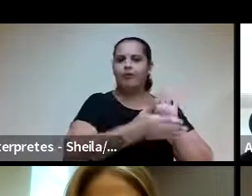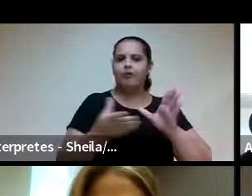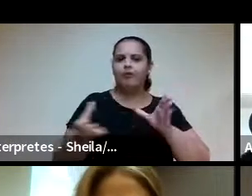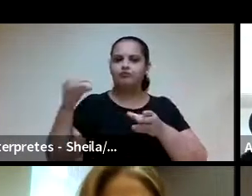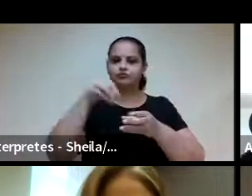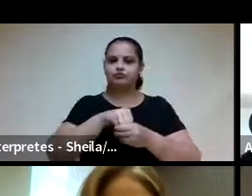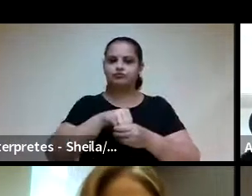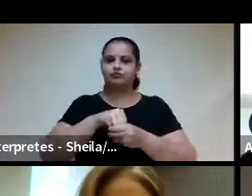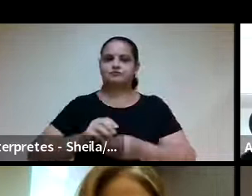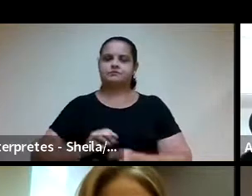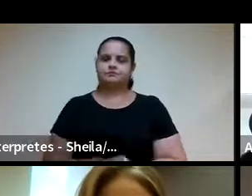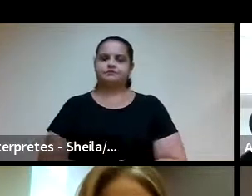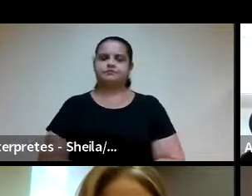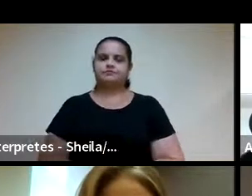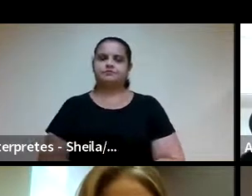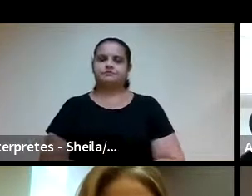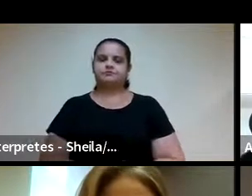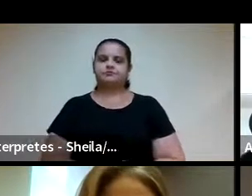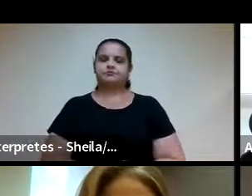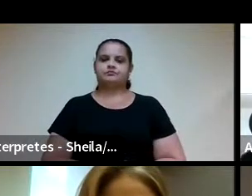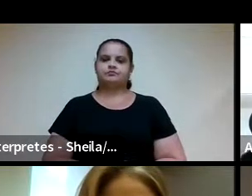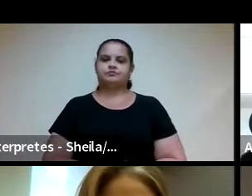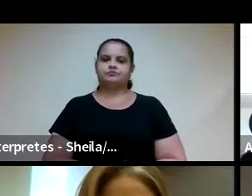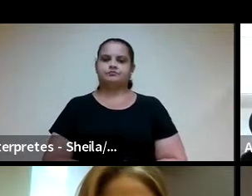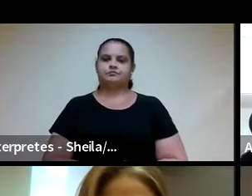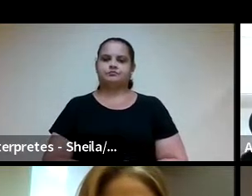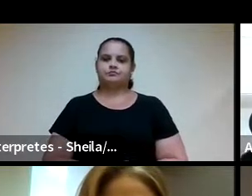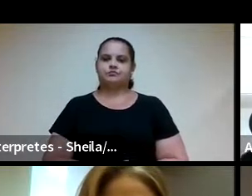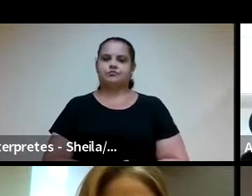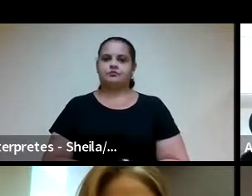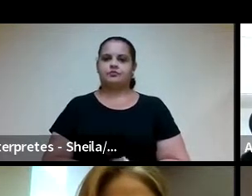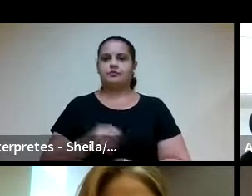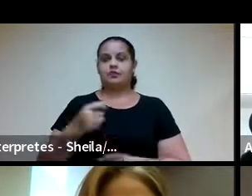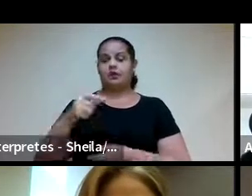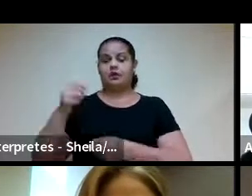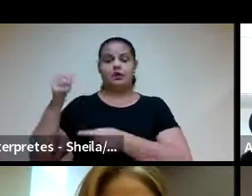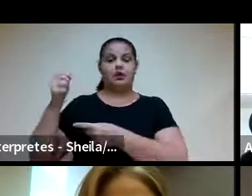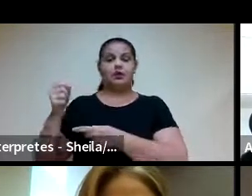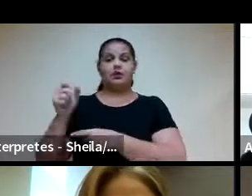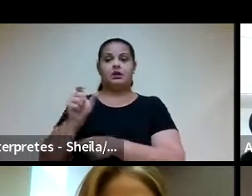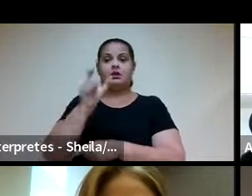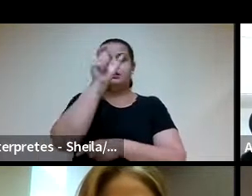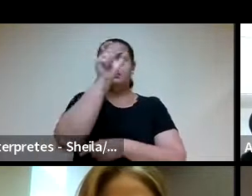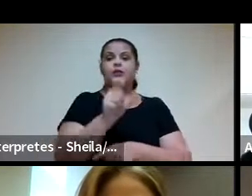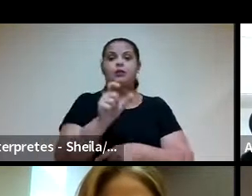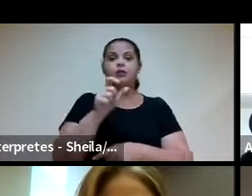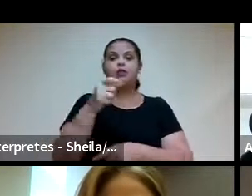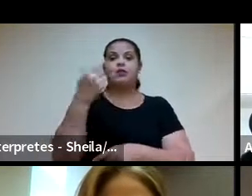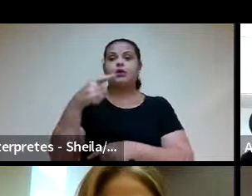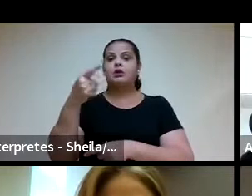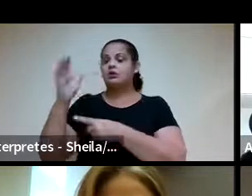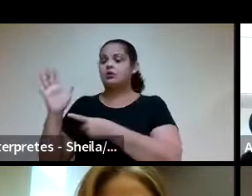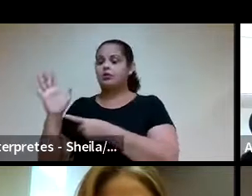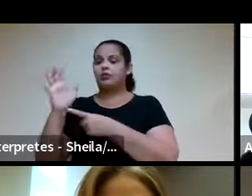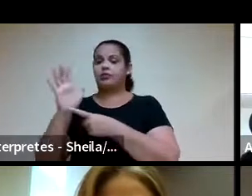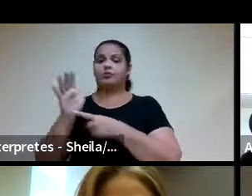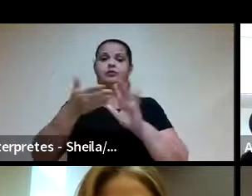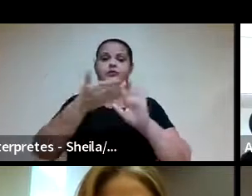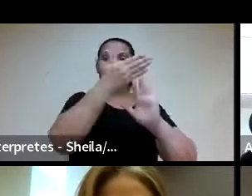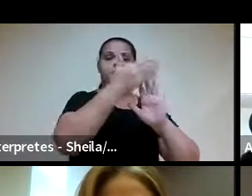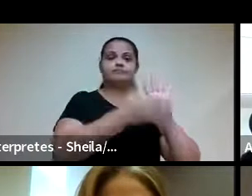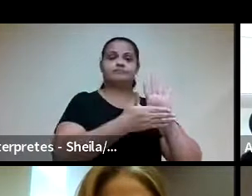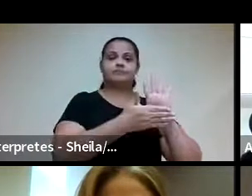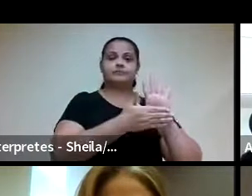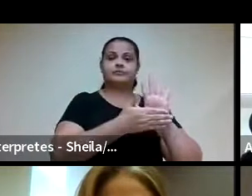pôde trazê-la coercitivamente, até porque não tem esse poder, e mesmo assim o juízo a indeferiu.